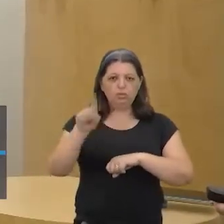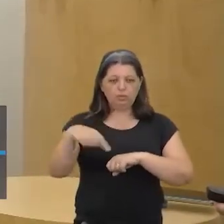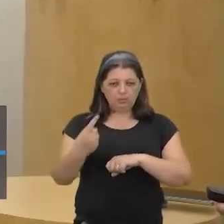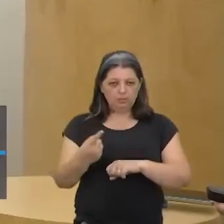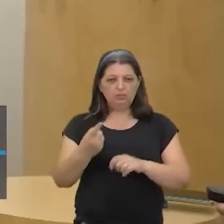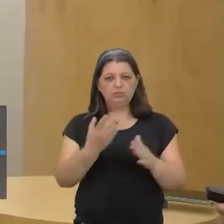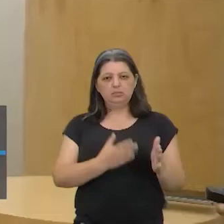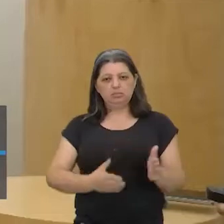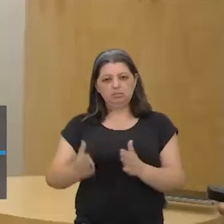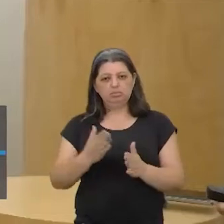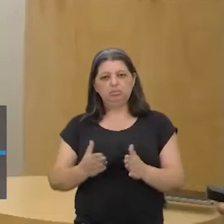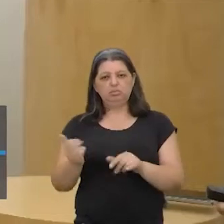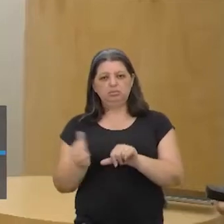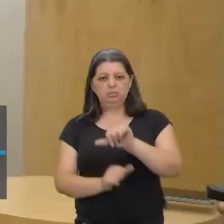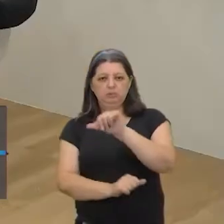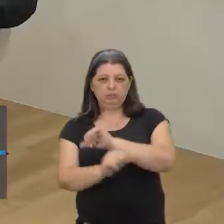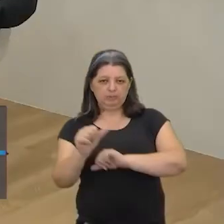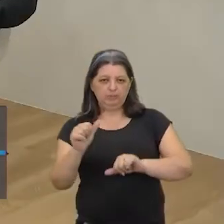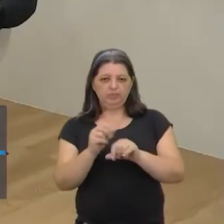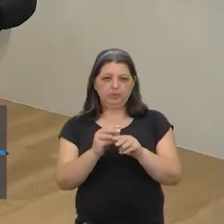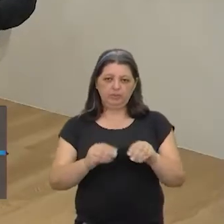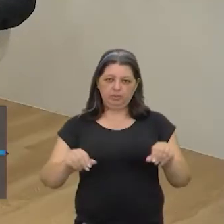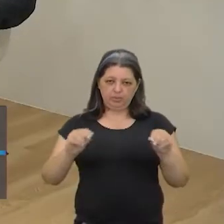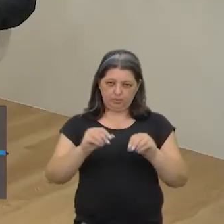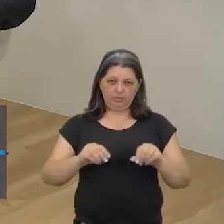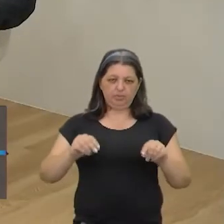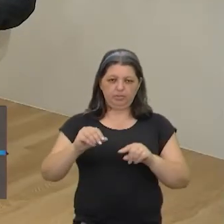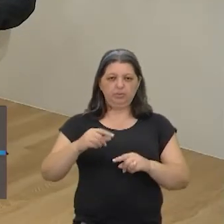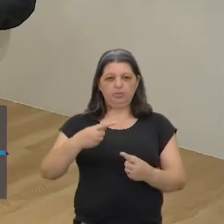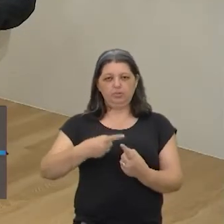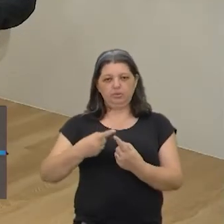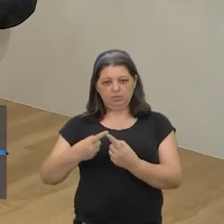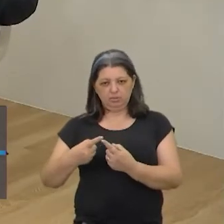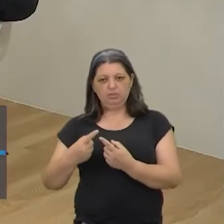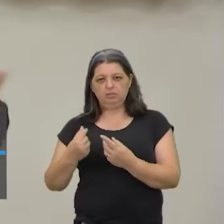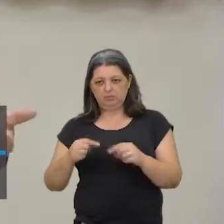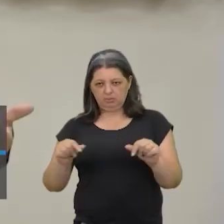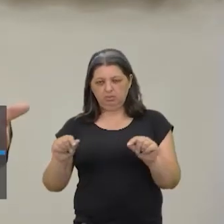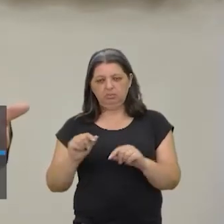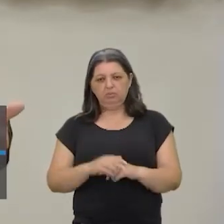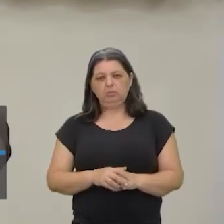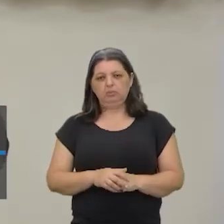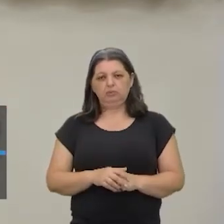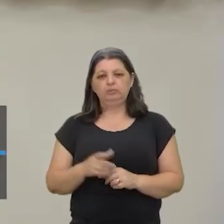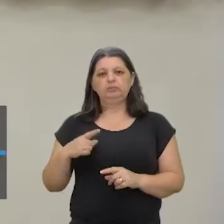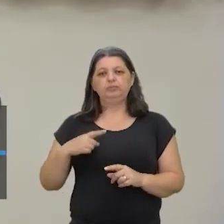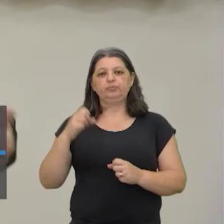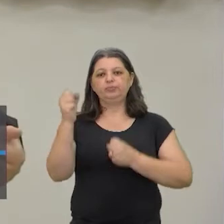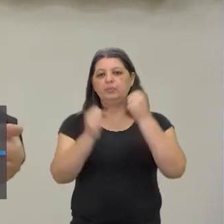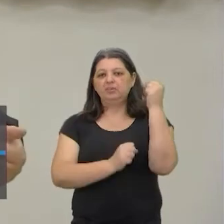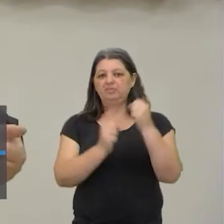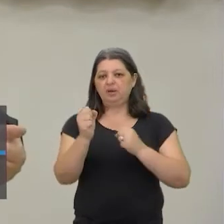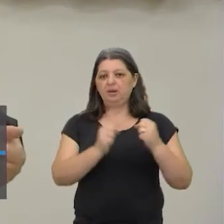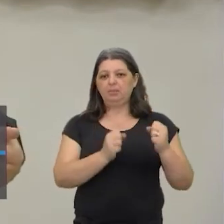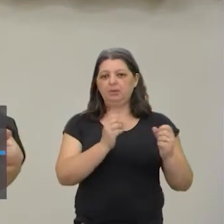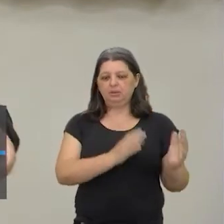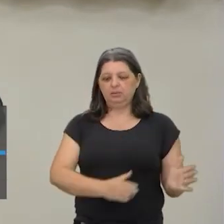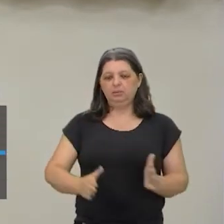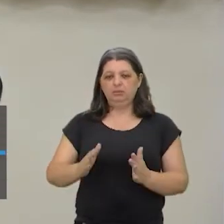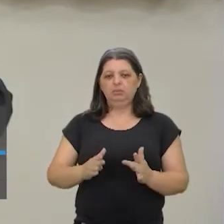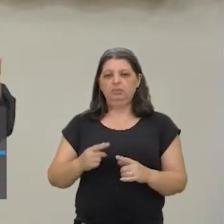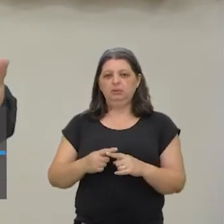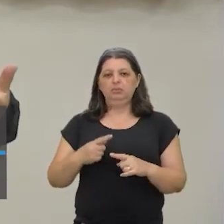refinado, né? Vai ser transformado nos diversos tipos de sal que a gente tem, usa. né? Granulação, enfim. E na refinaria, de acordo com o uso do